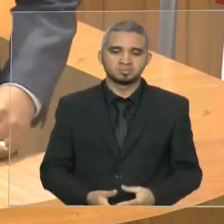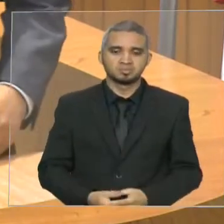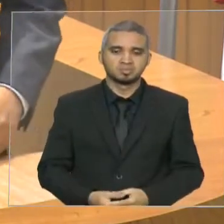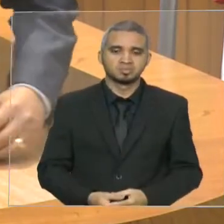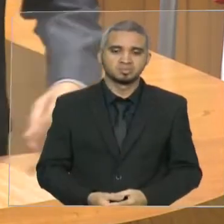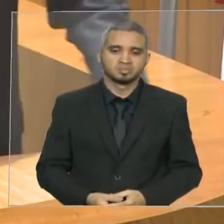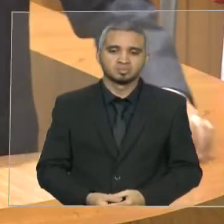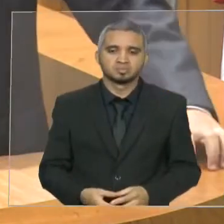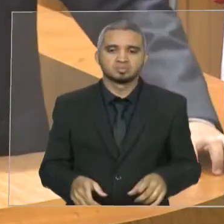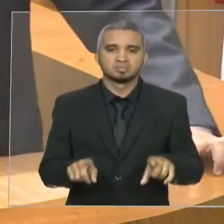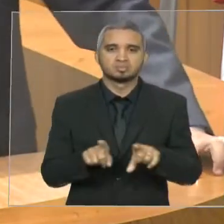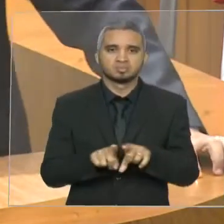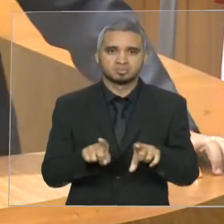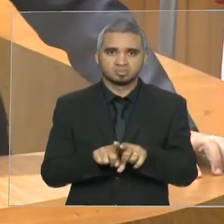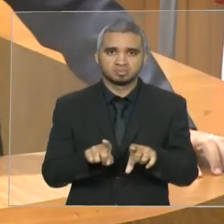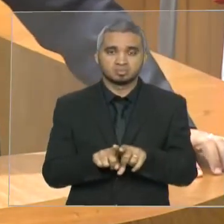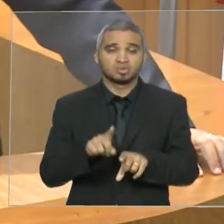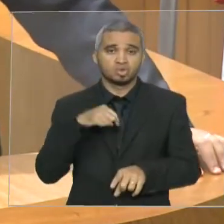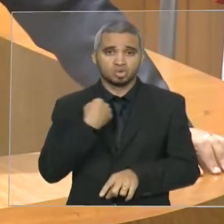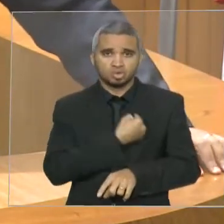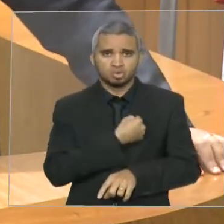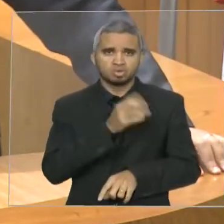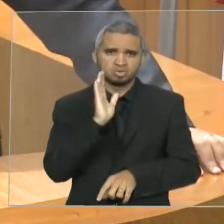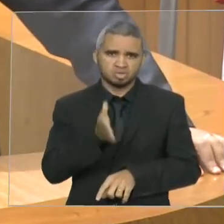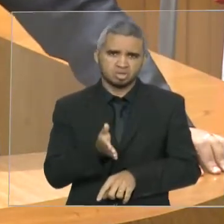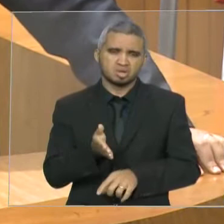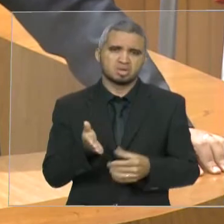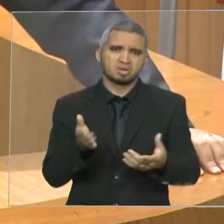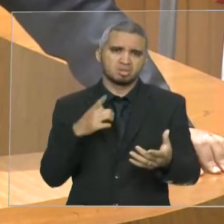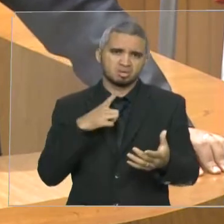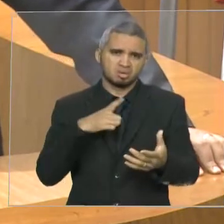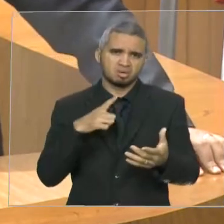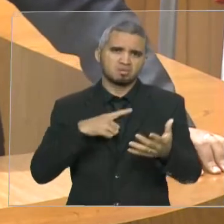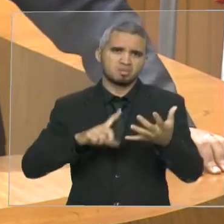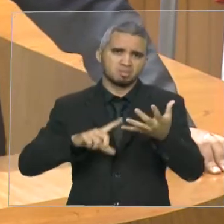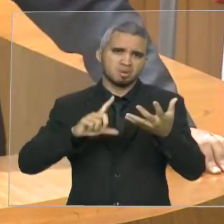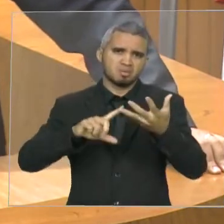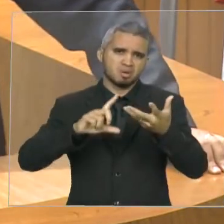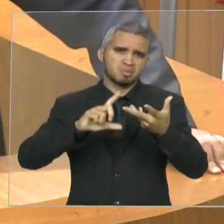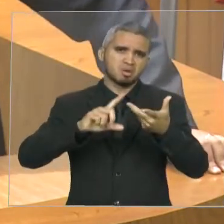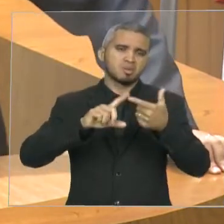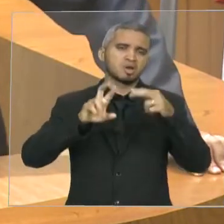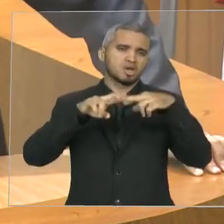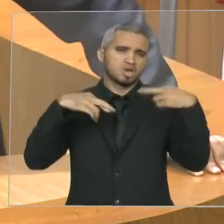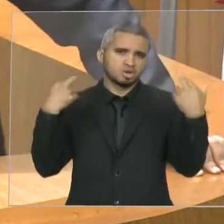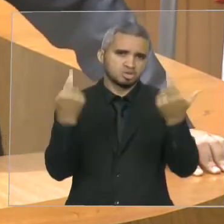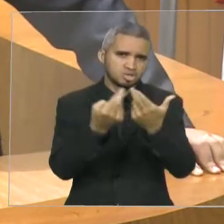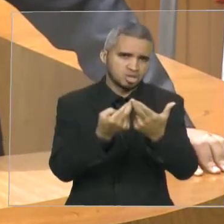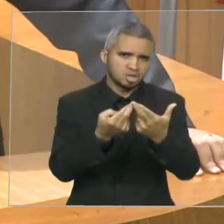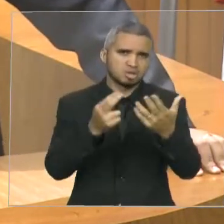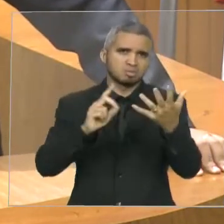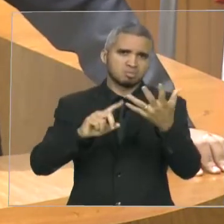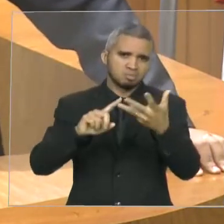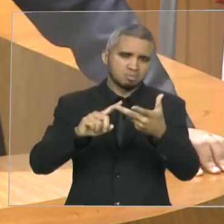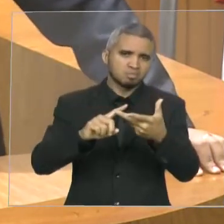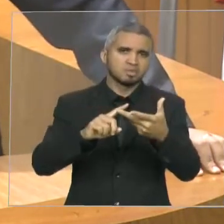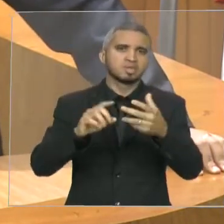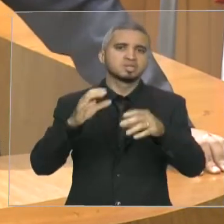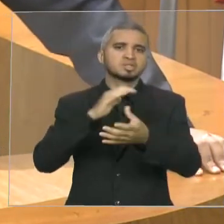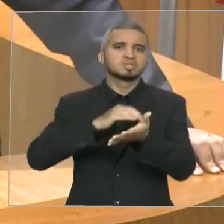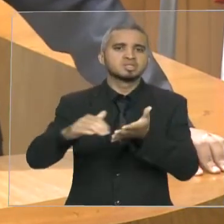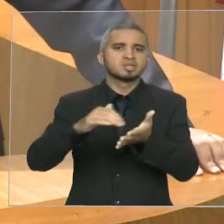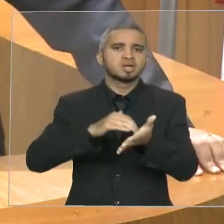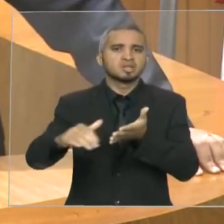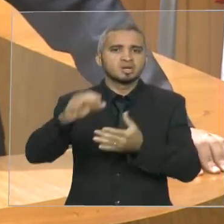Nós tivemos, mais recentemente, diversas reuniões com o secretário de Cultura,